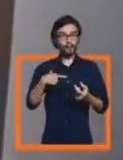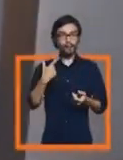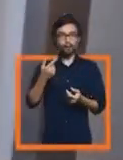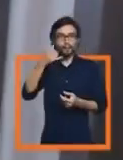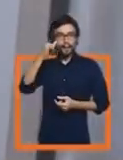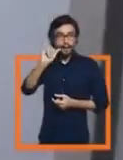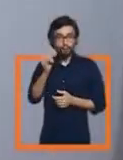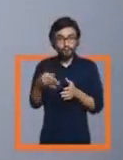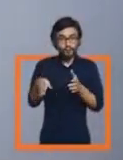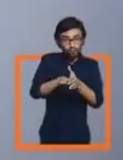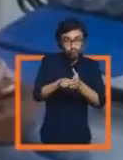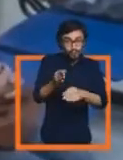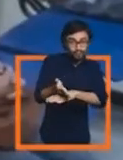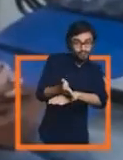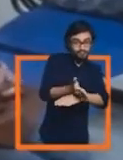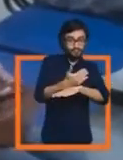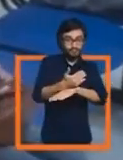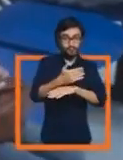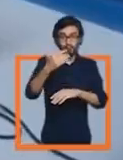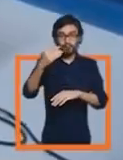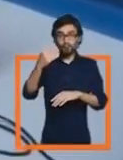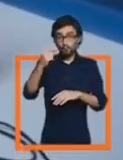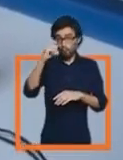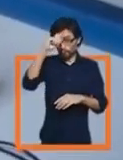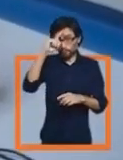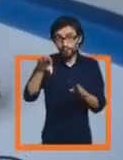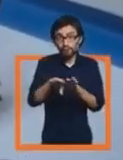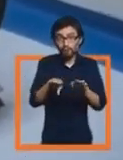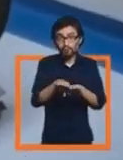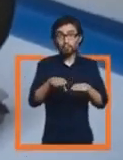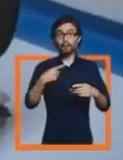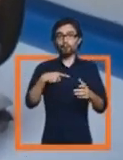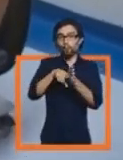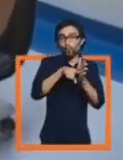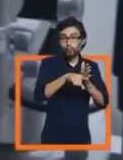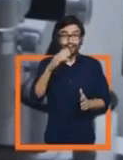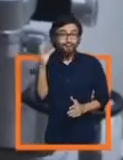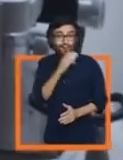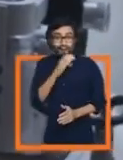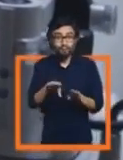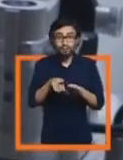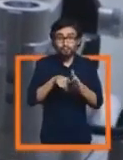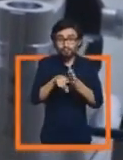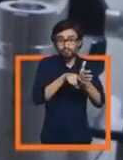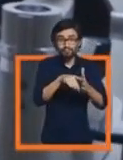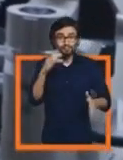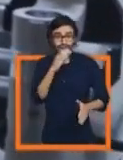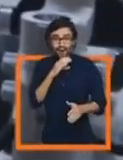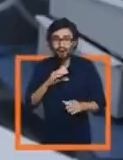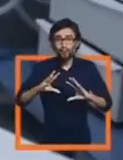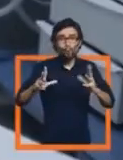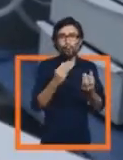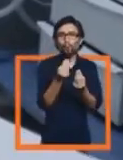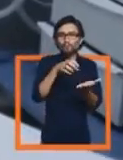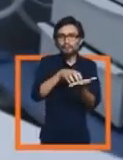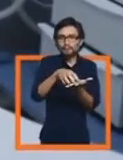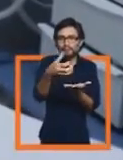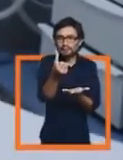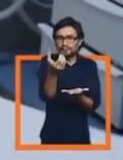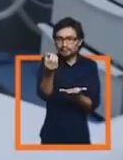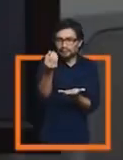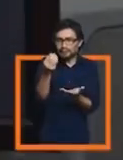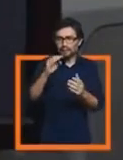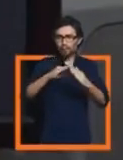chegue no hospital. Para evitar que chegue no hospital, tem que ter consulta rápida, tem que ter exame rápido. Nós temos uma rede de 60